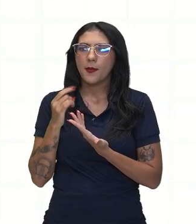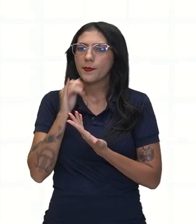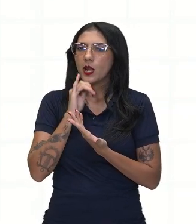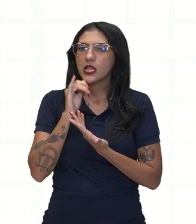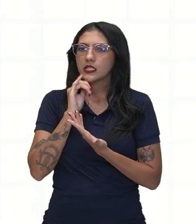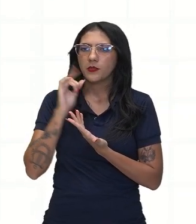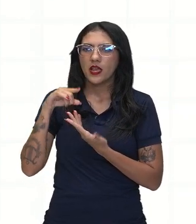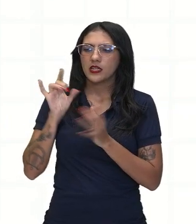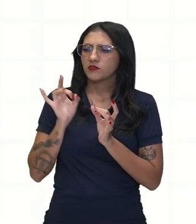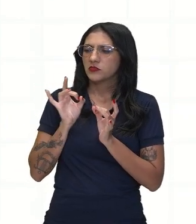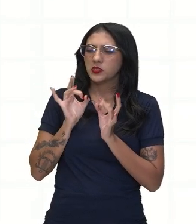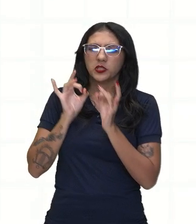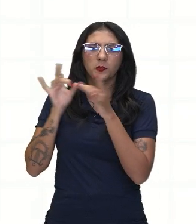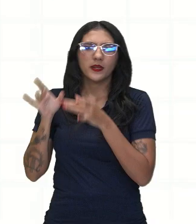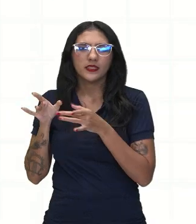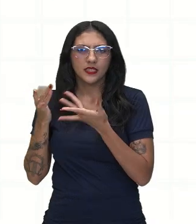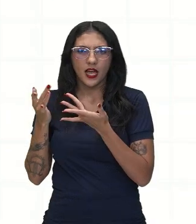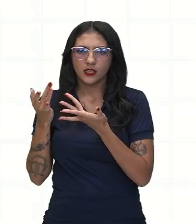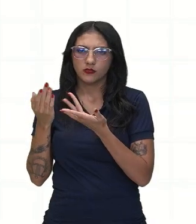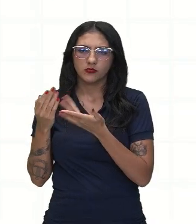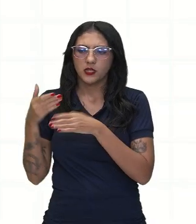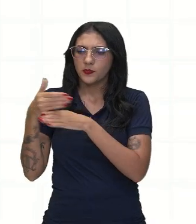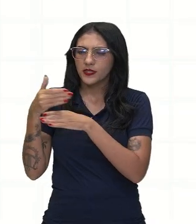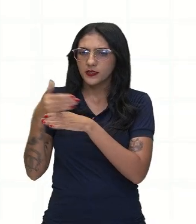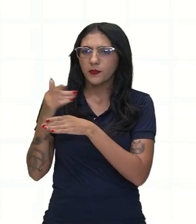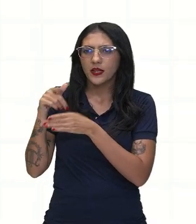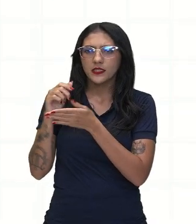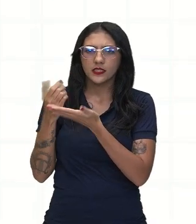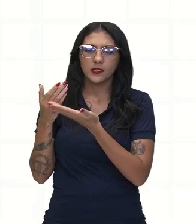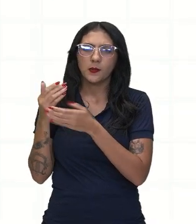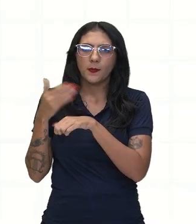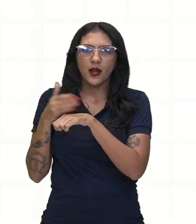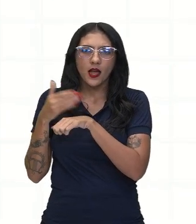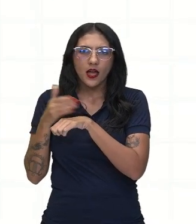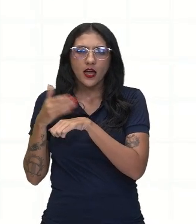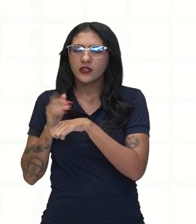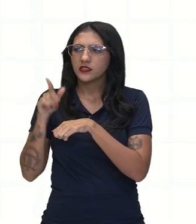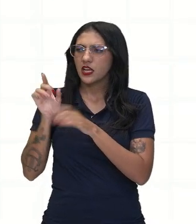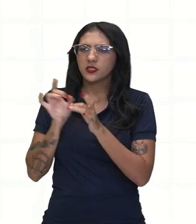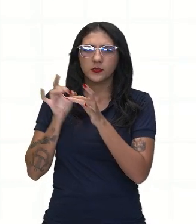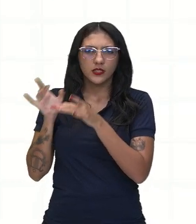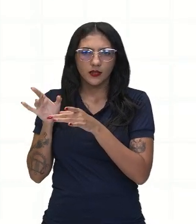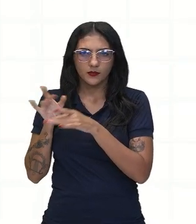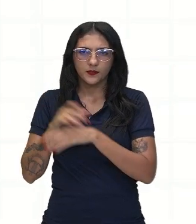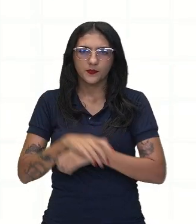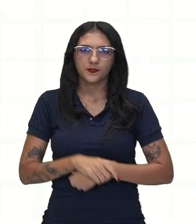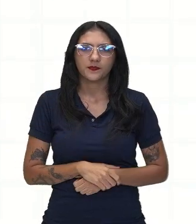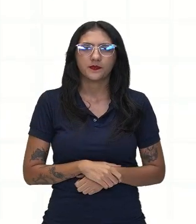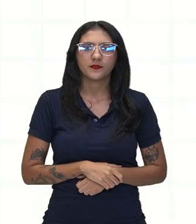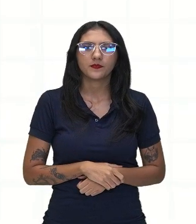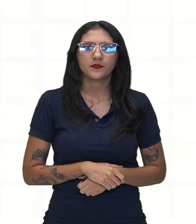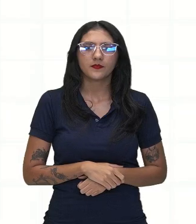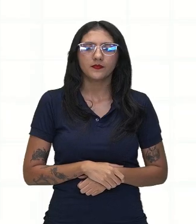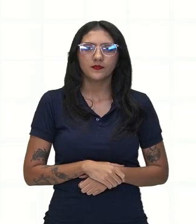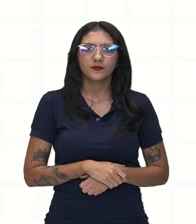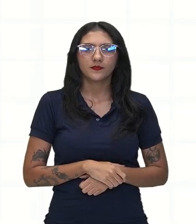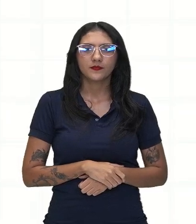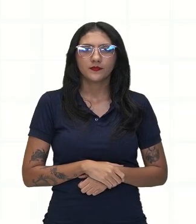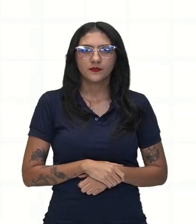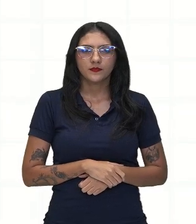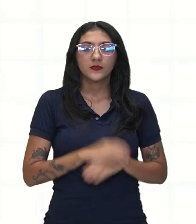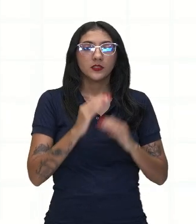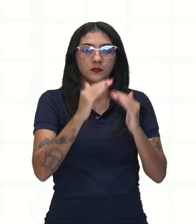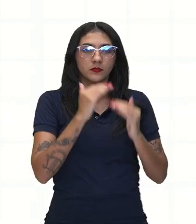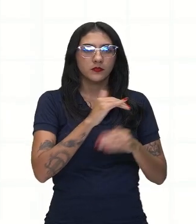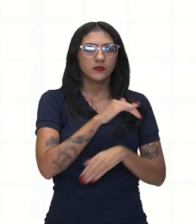a participar da atividade. Então, está desobrigado a participar da atividade. Com I.